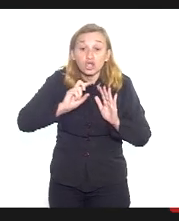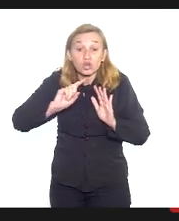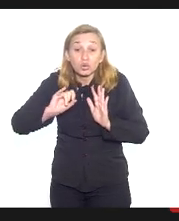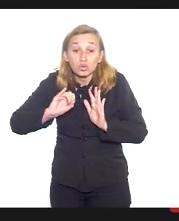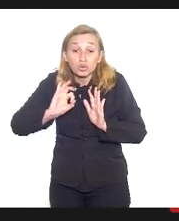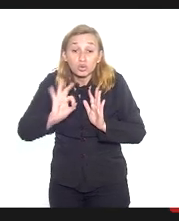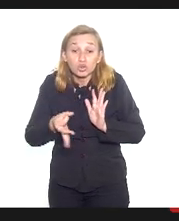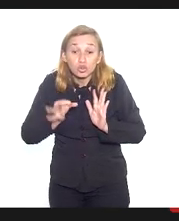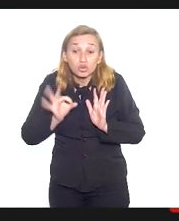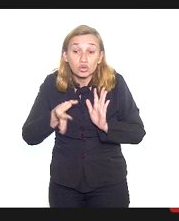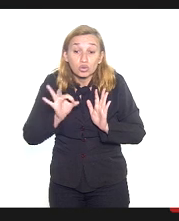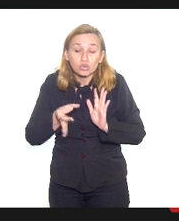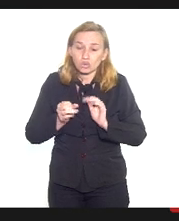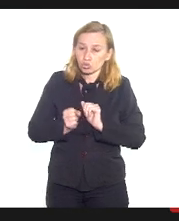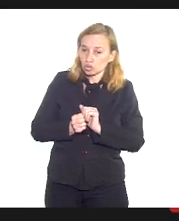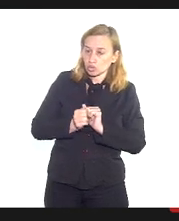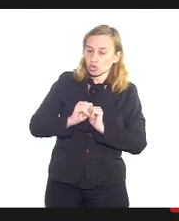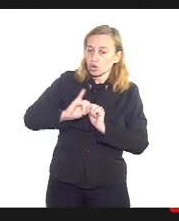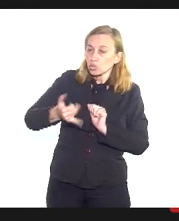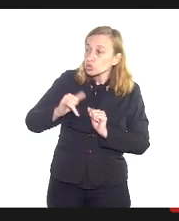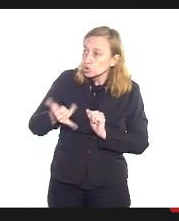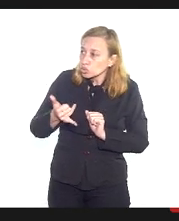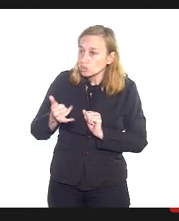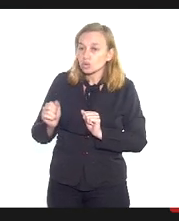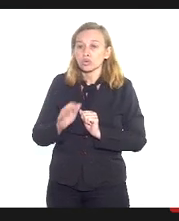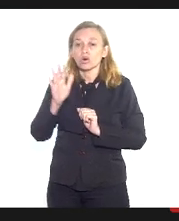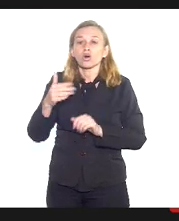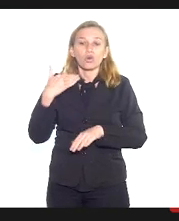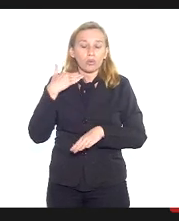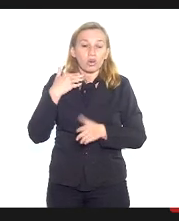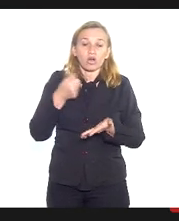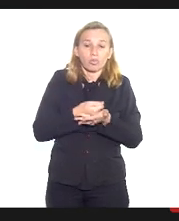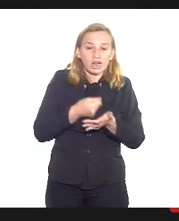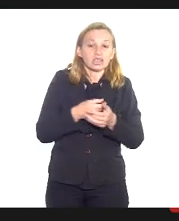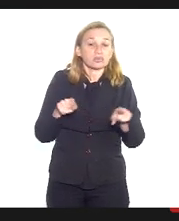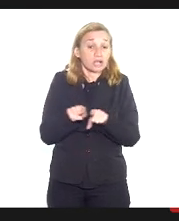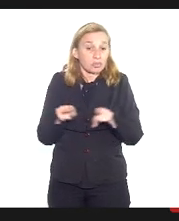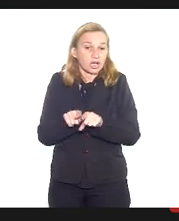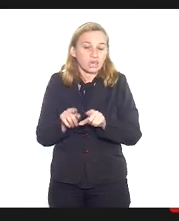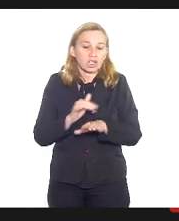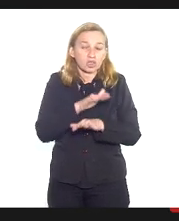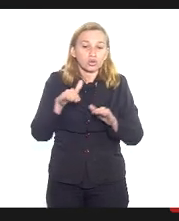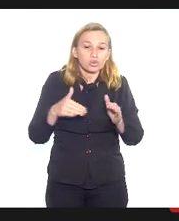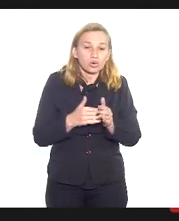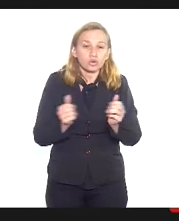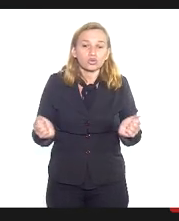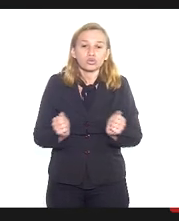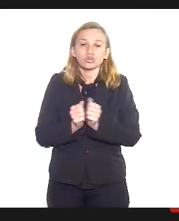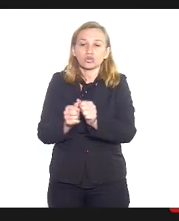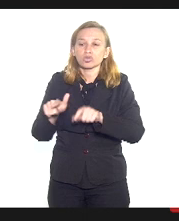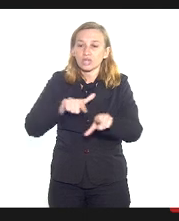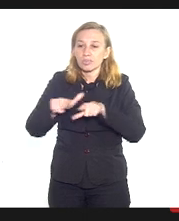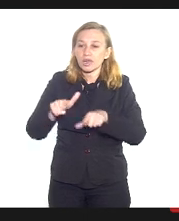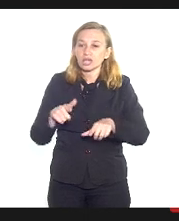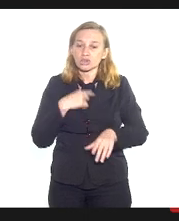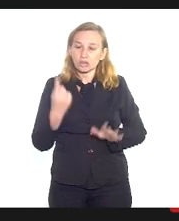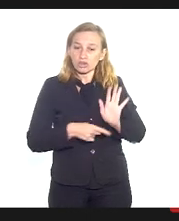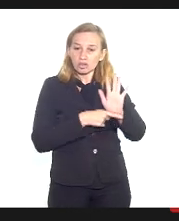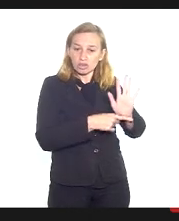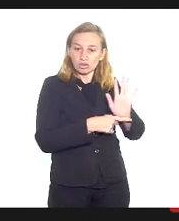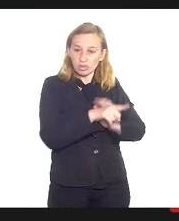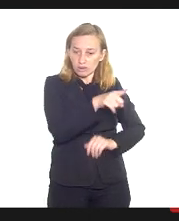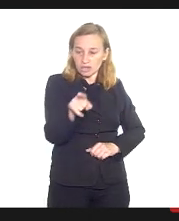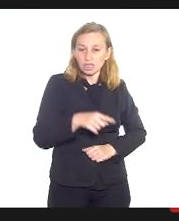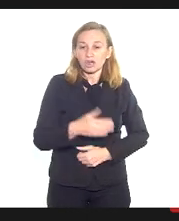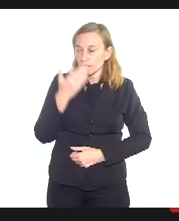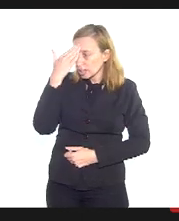movimentação financeira e o banco tem essa obrigação também. É uma mera contribuição. E nós estamos aqui para ajudar vocês. Obrigado, doutor